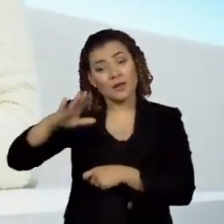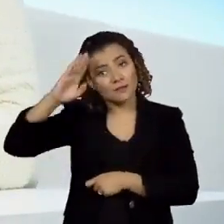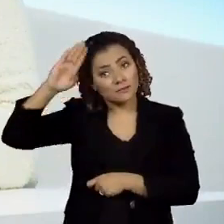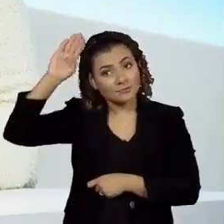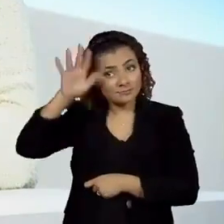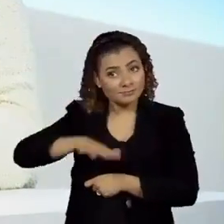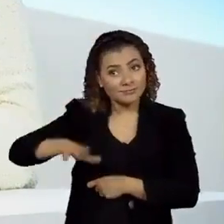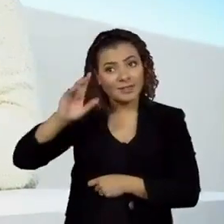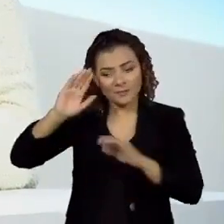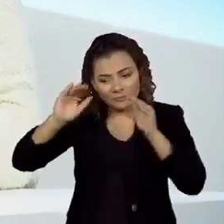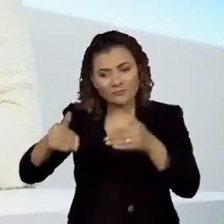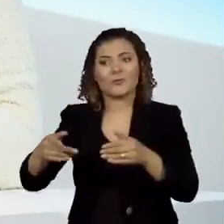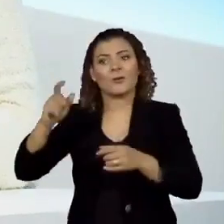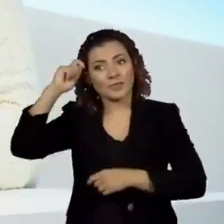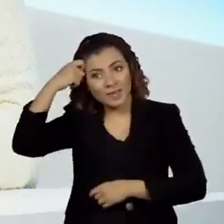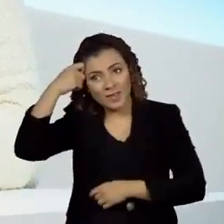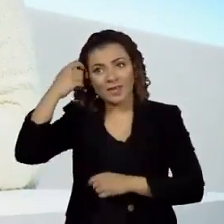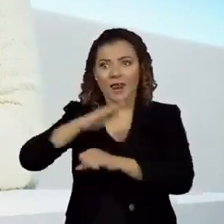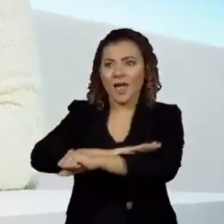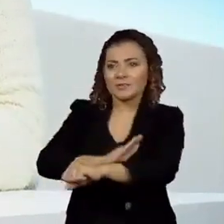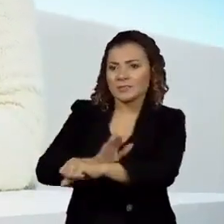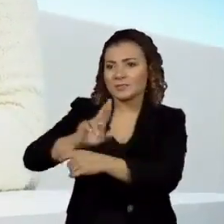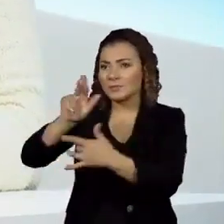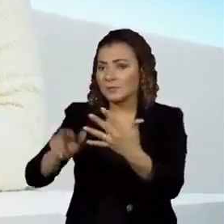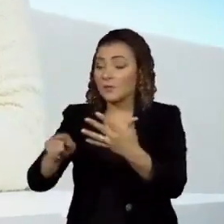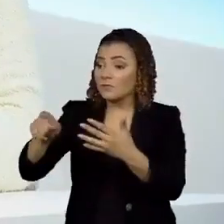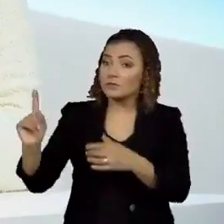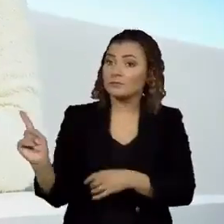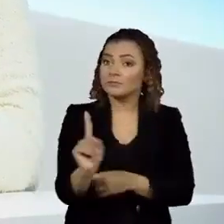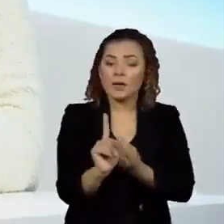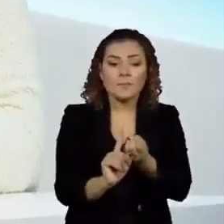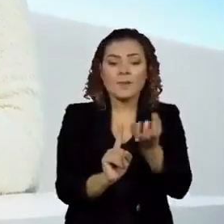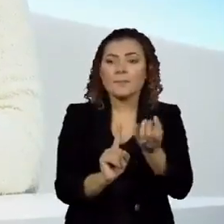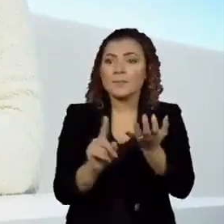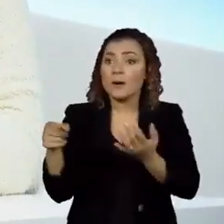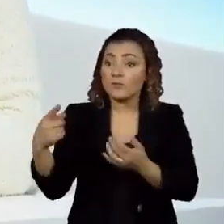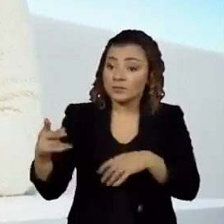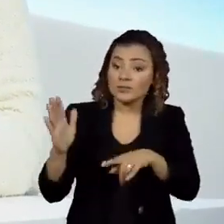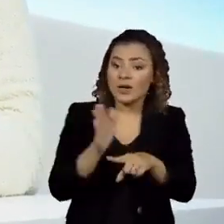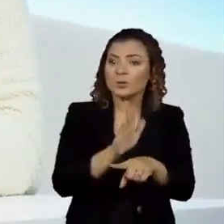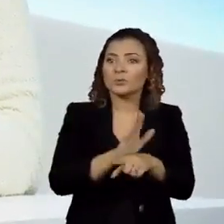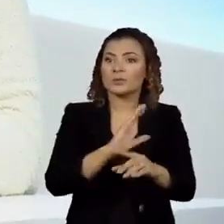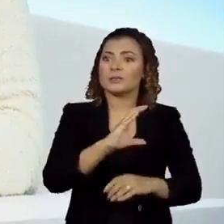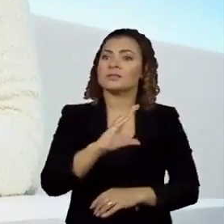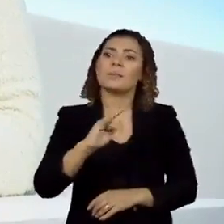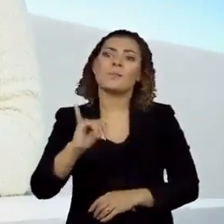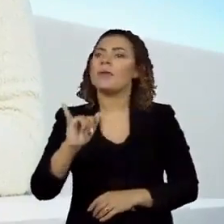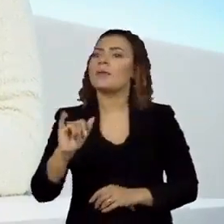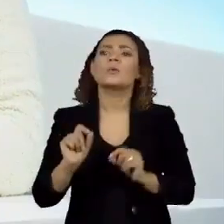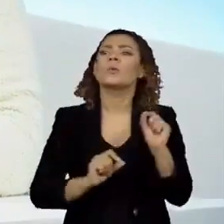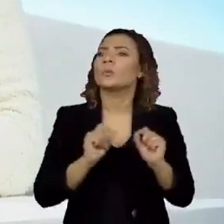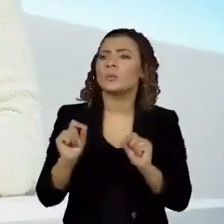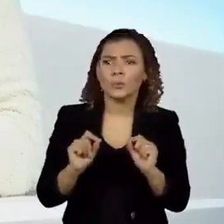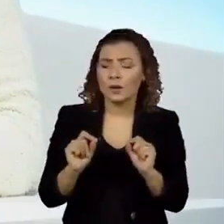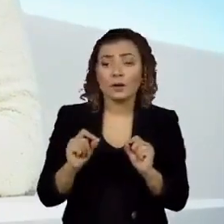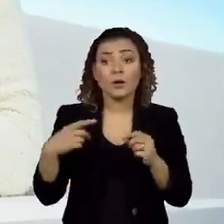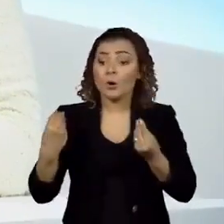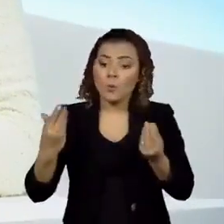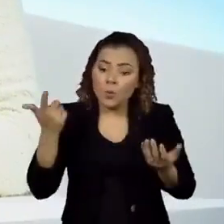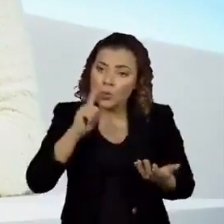que pensa a saúde, pensa o racismo, qual é a contribuição que a sua trajetória traz para a CPI da Covid nesse momento e como a gente